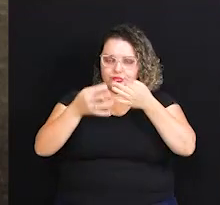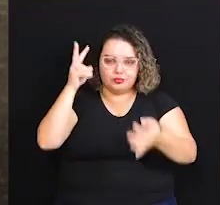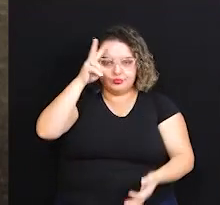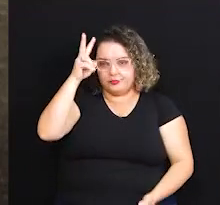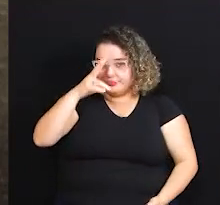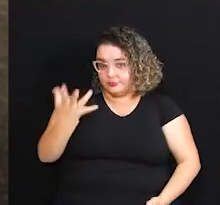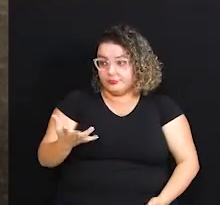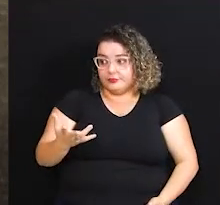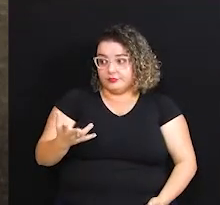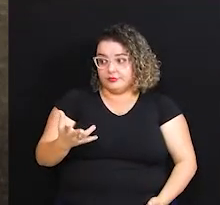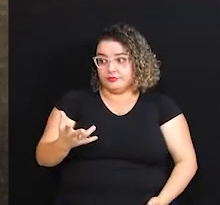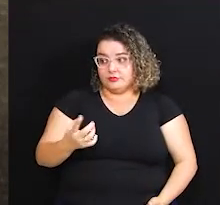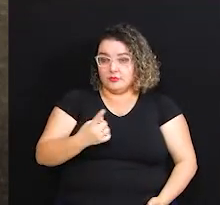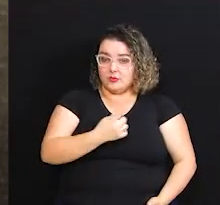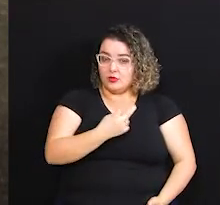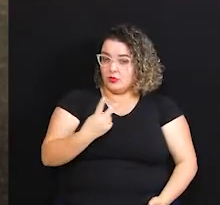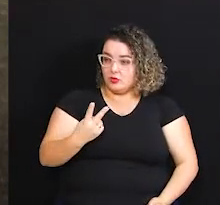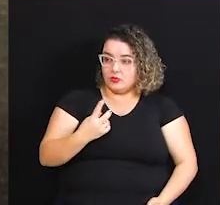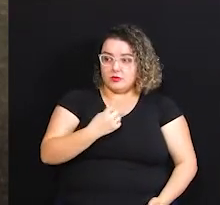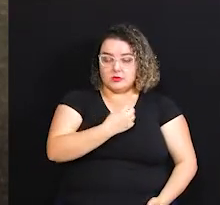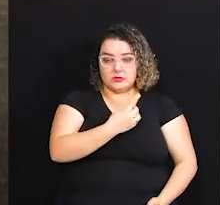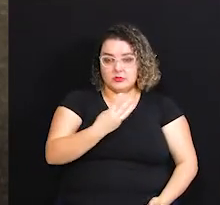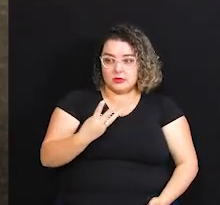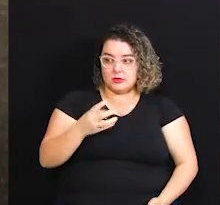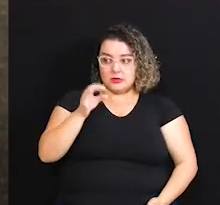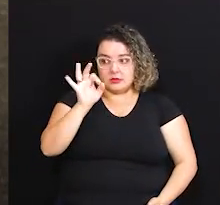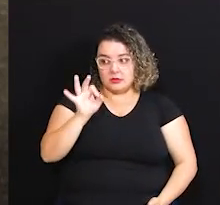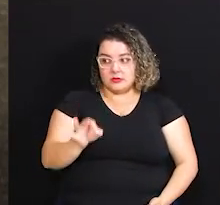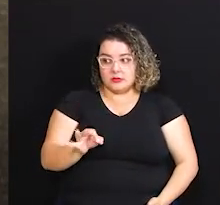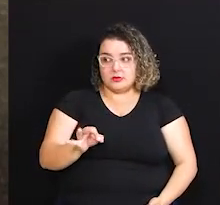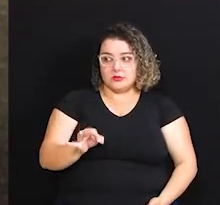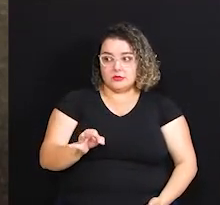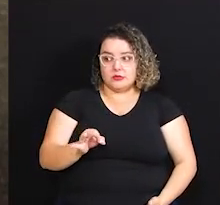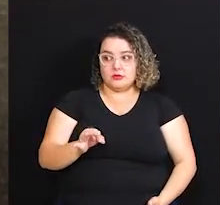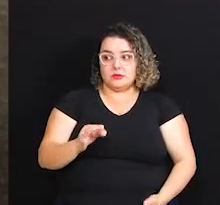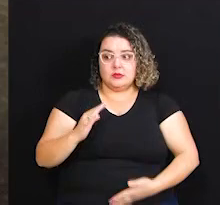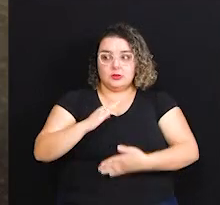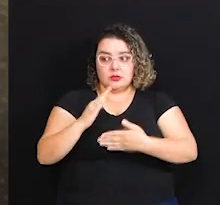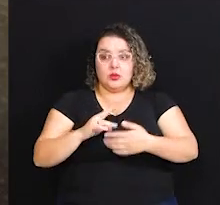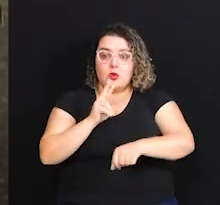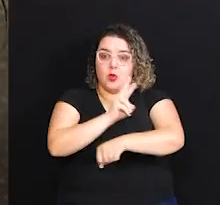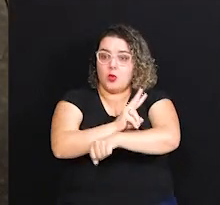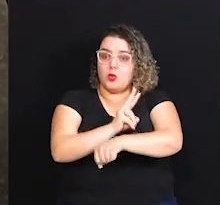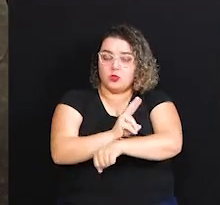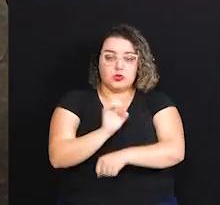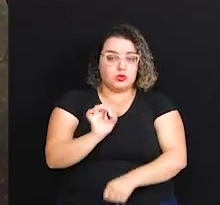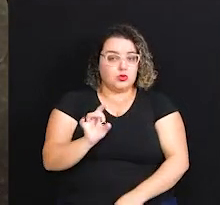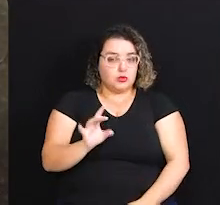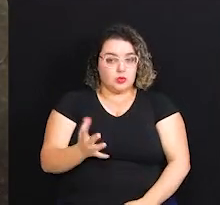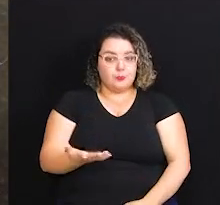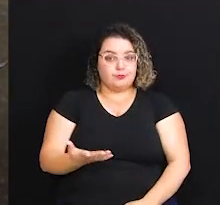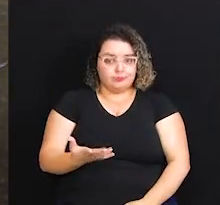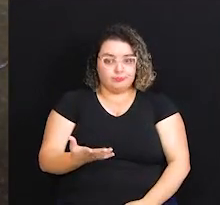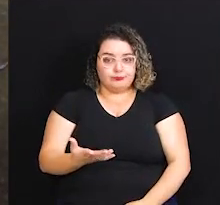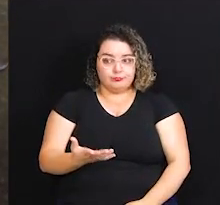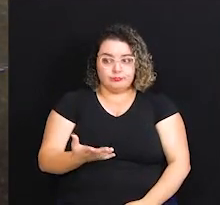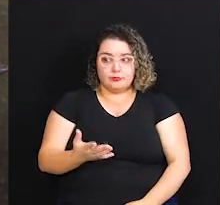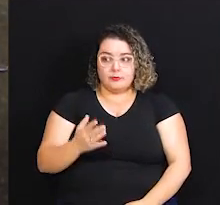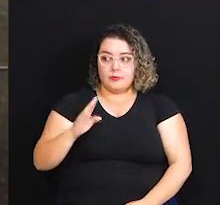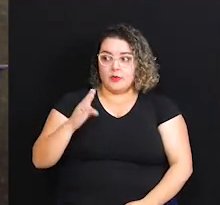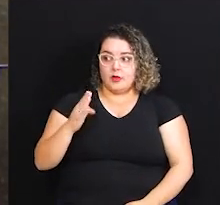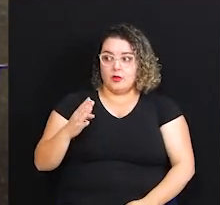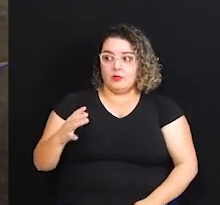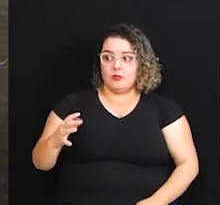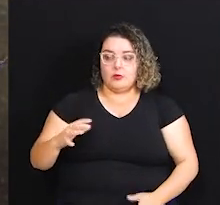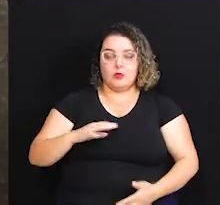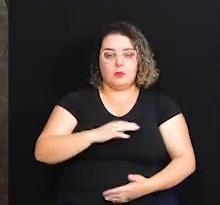historicamente, assim, a gente está com 12 a 13% da Mata Atlântica conservada atualmente. E o bioma Mata